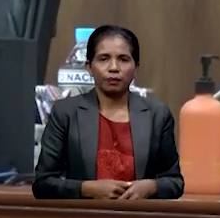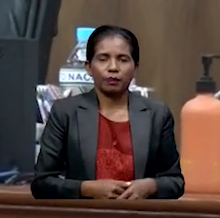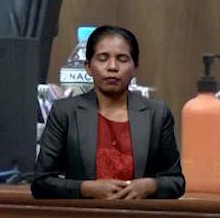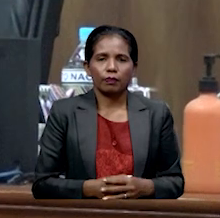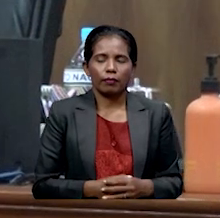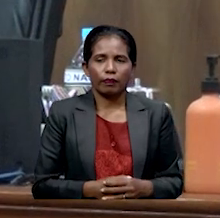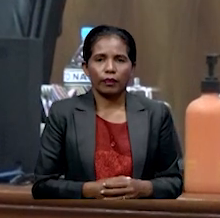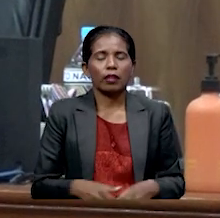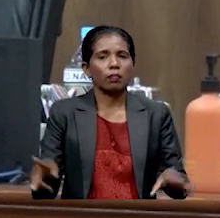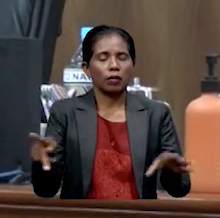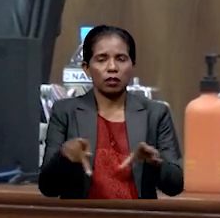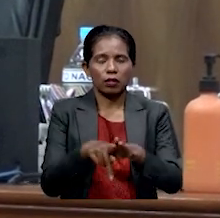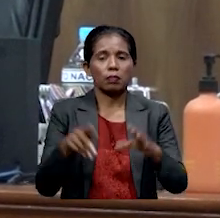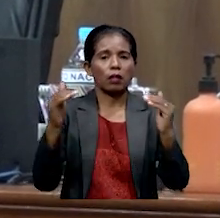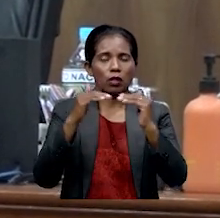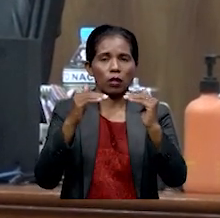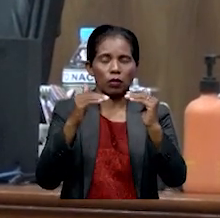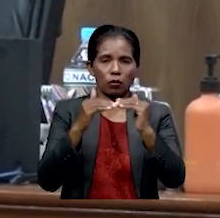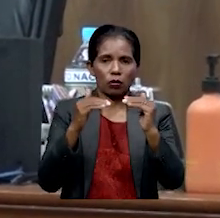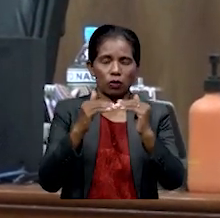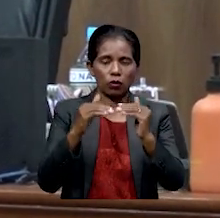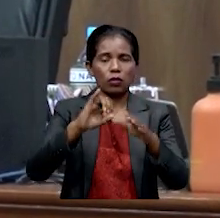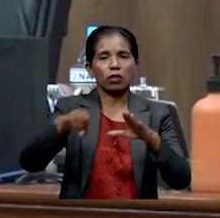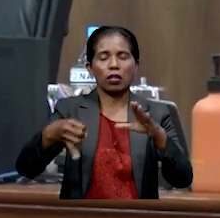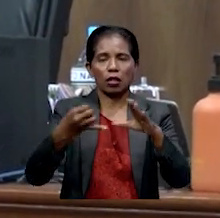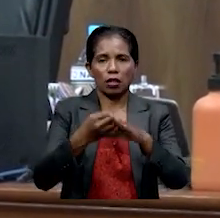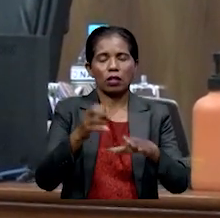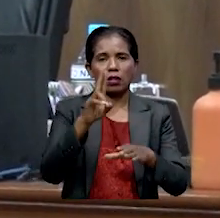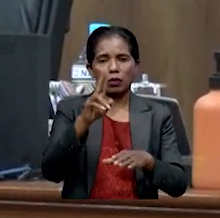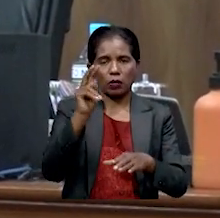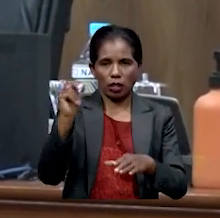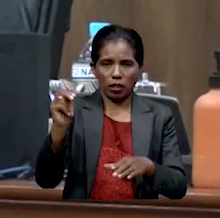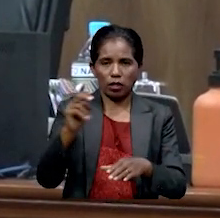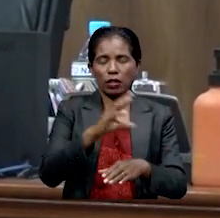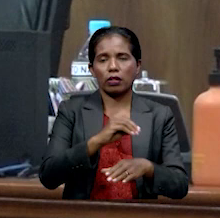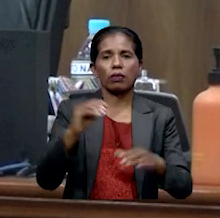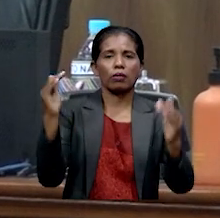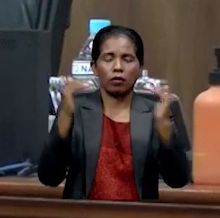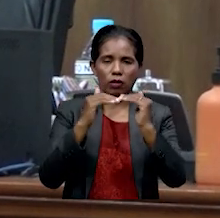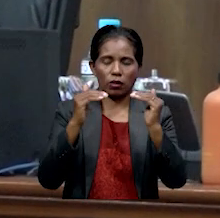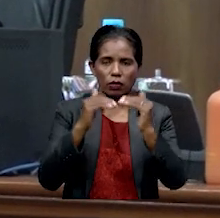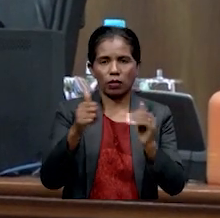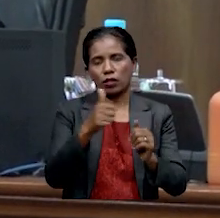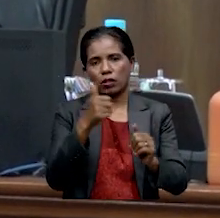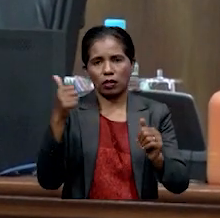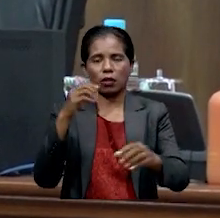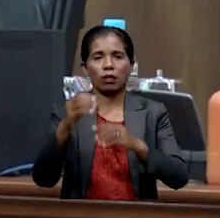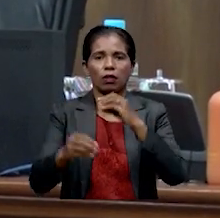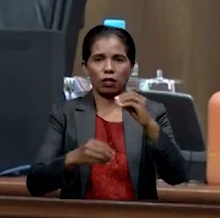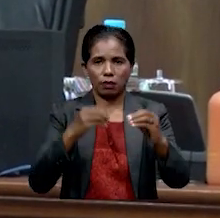A tu participa em Assembleia Geral Nações Unidas ou encontros terceiros